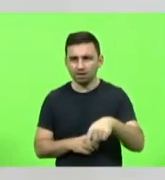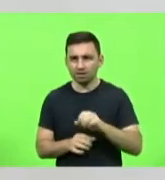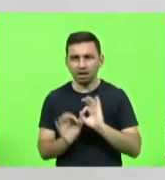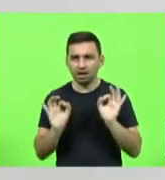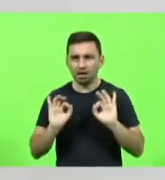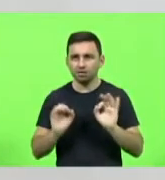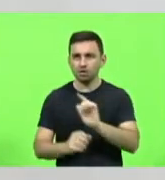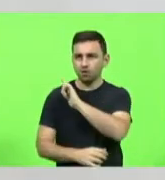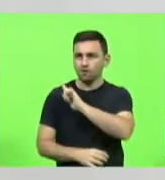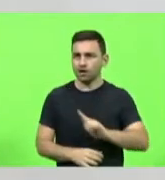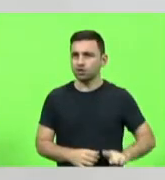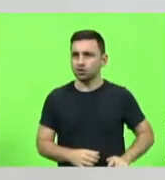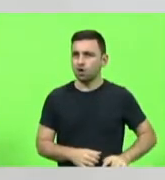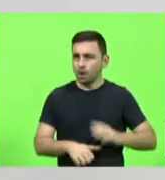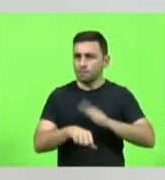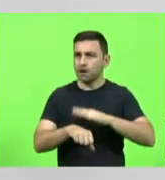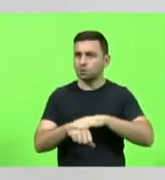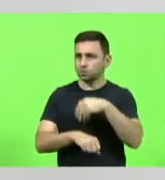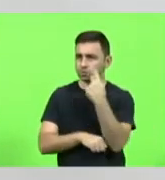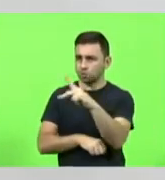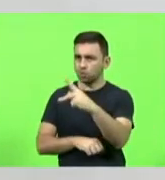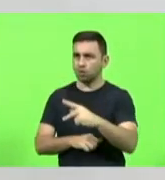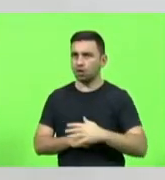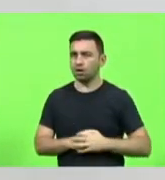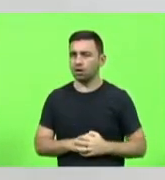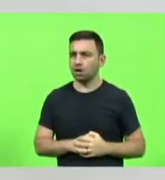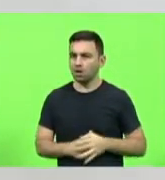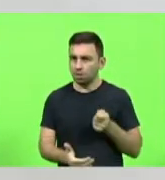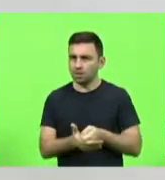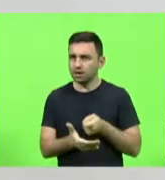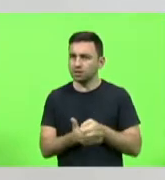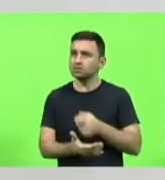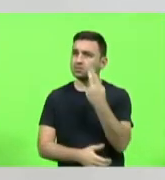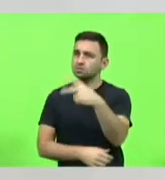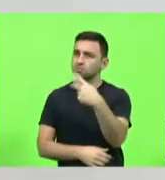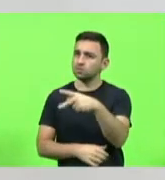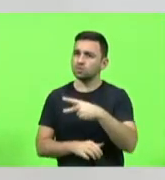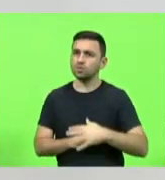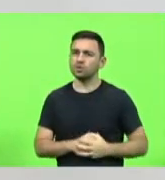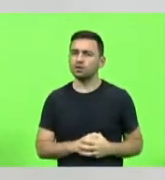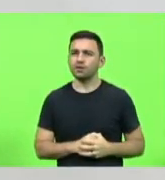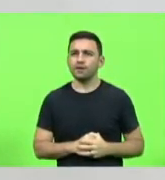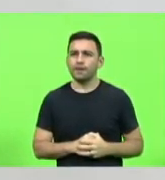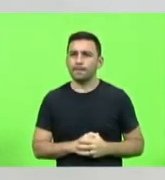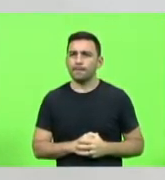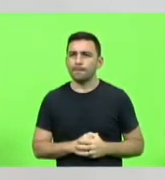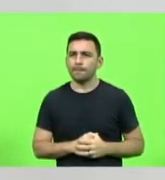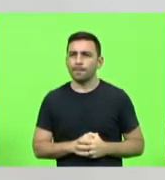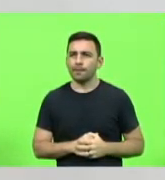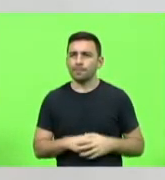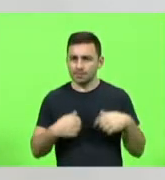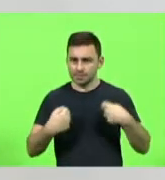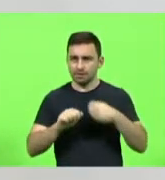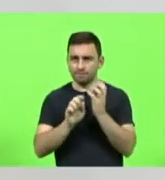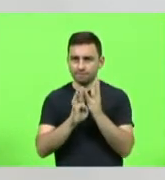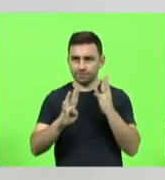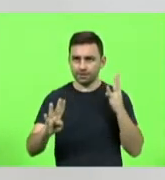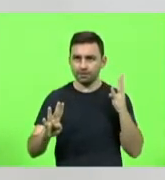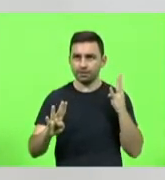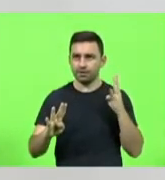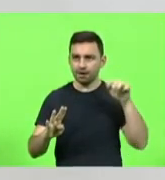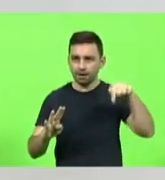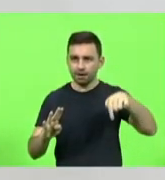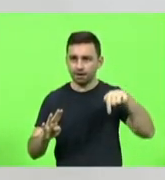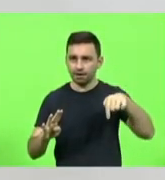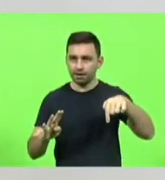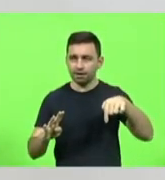governador. Isso tem que partir do senhor. Isso é obrigação tua. Isso é para fazer fila aqui, para a